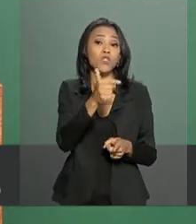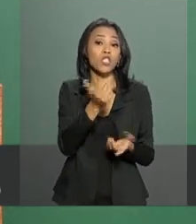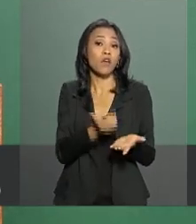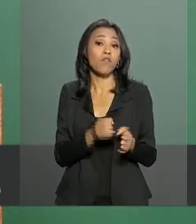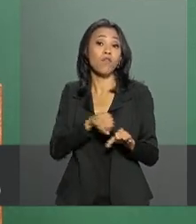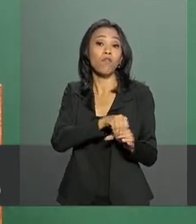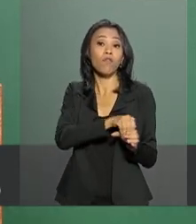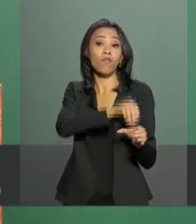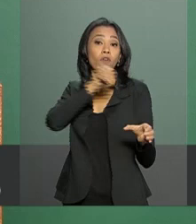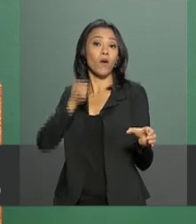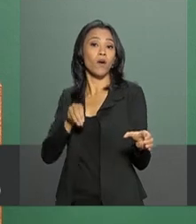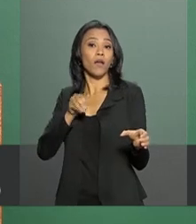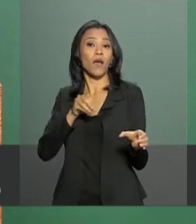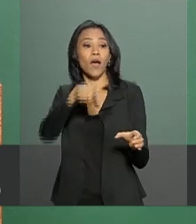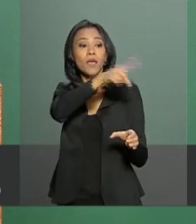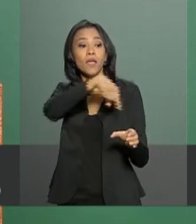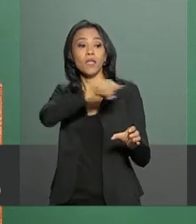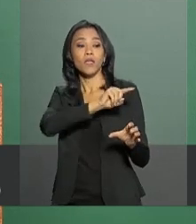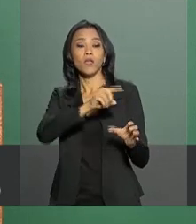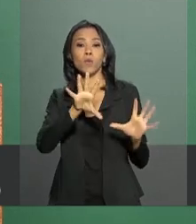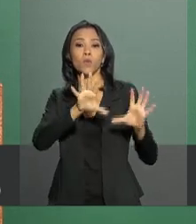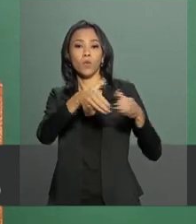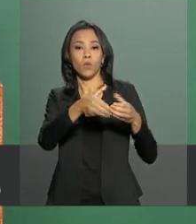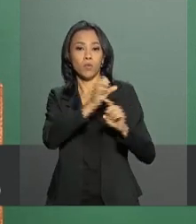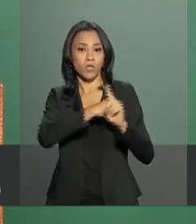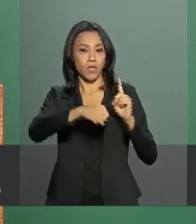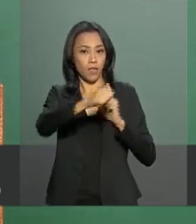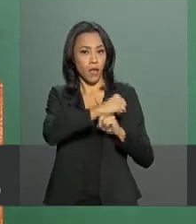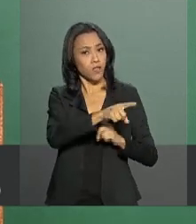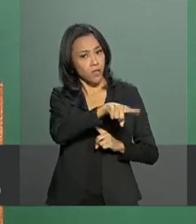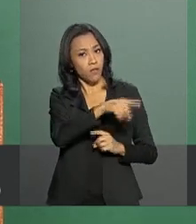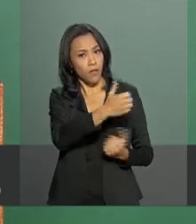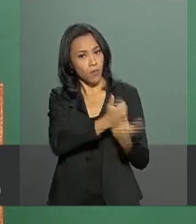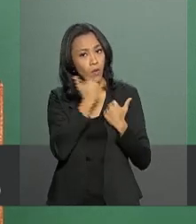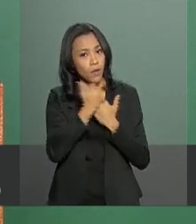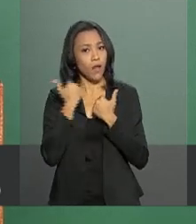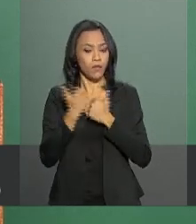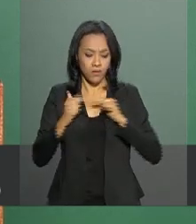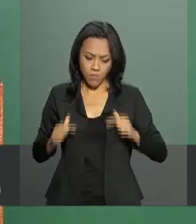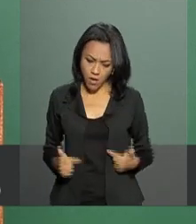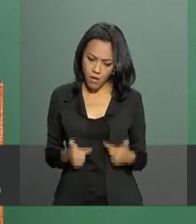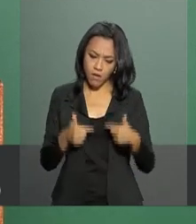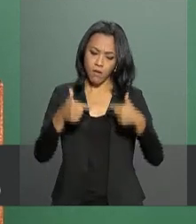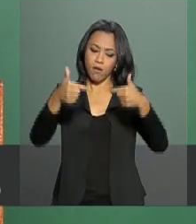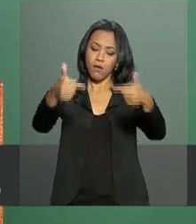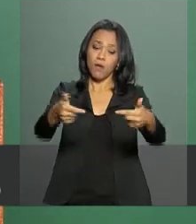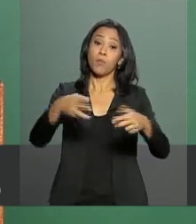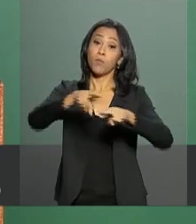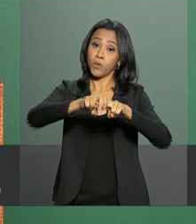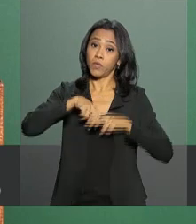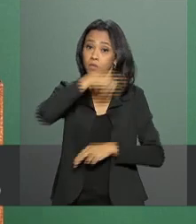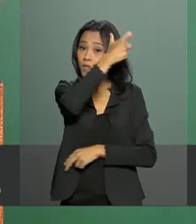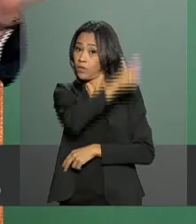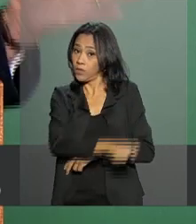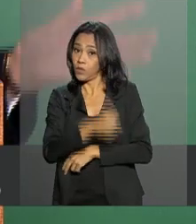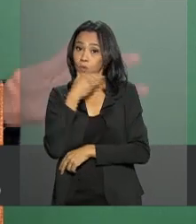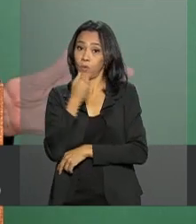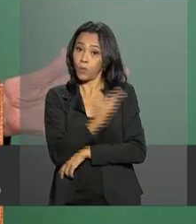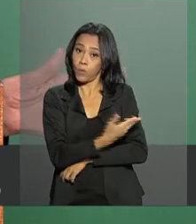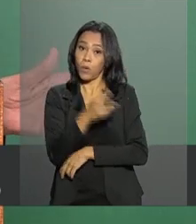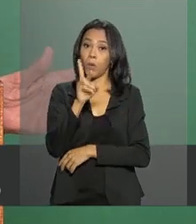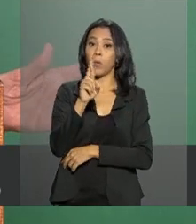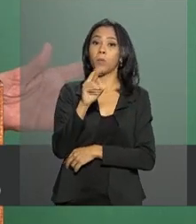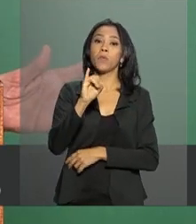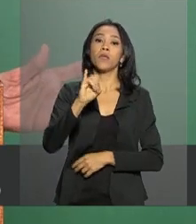sociedade que venham a colaborar com essa tarefa não é sem razão que o ricardo paes de barros que é domar